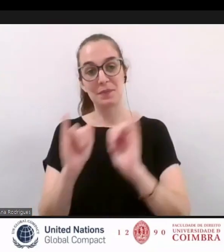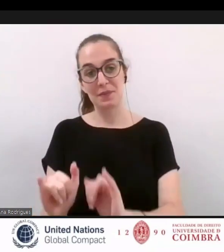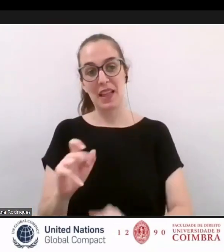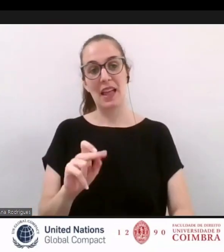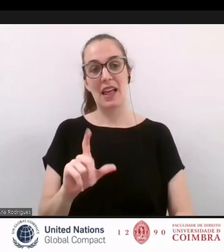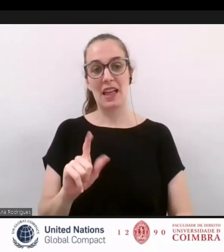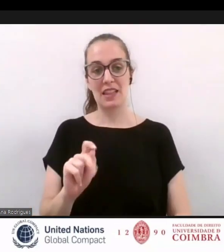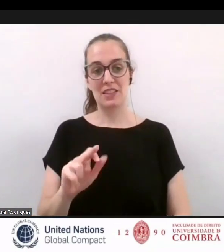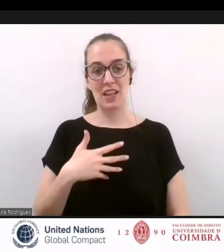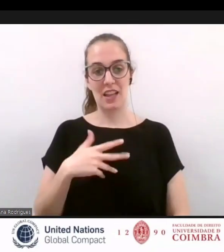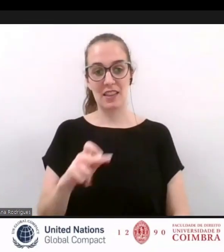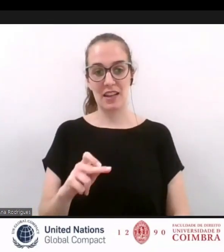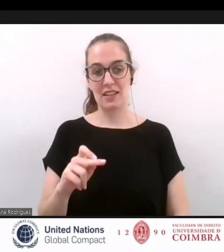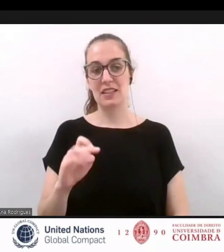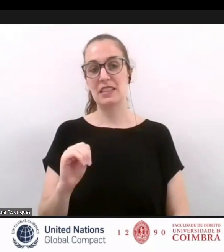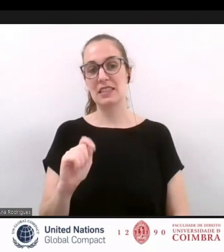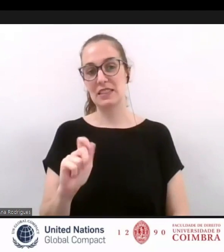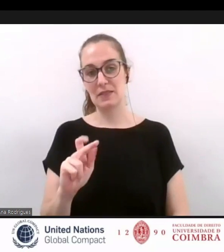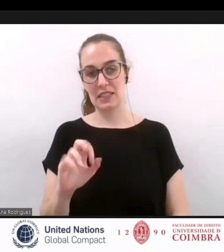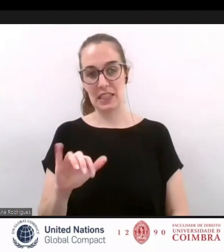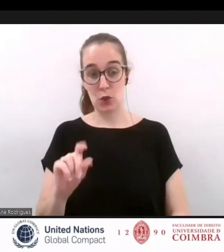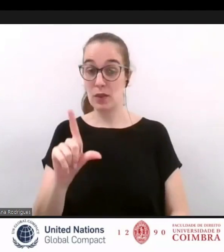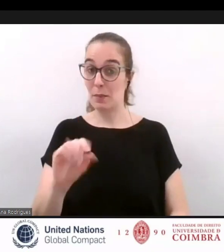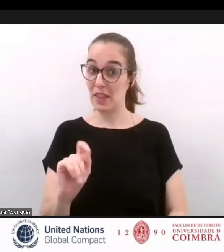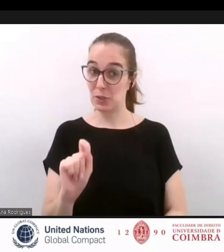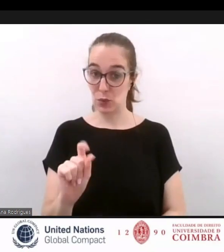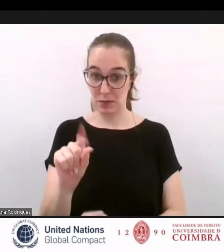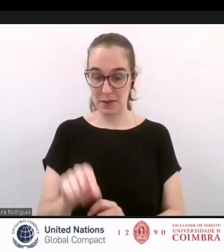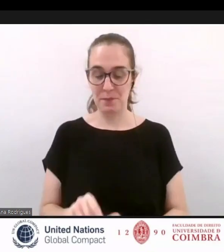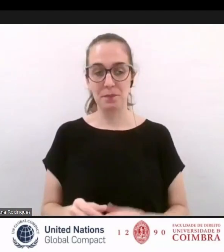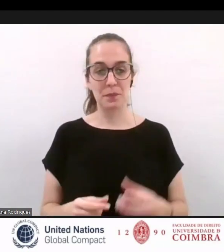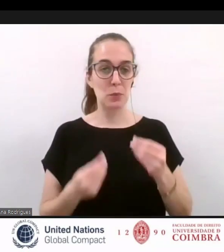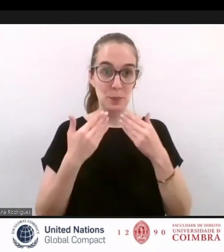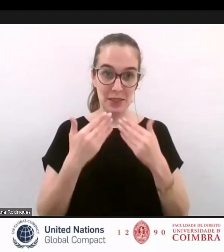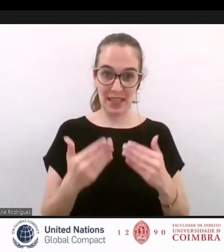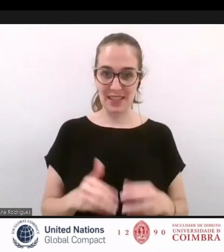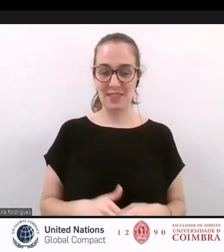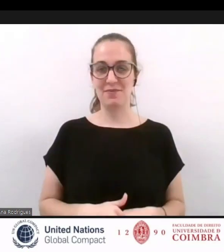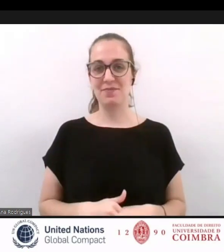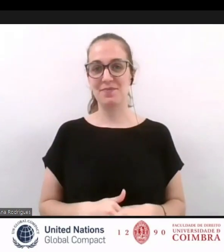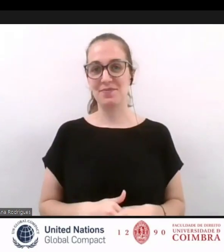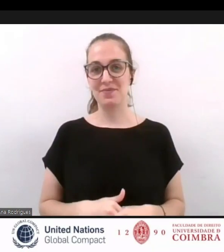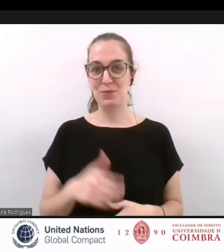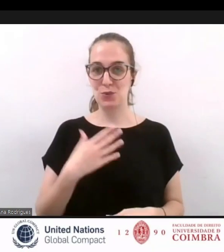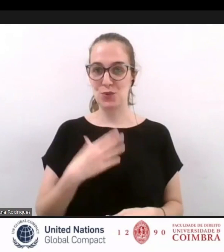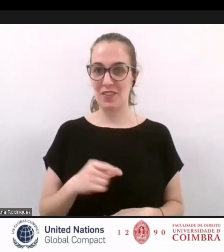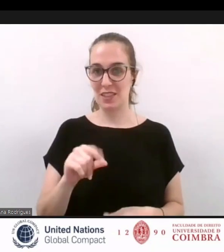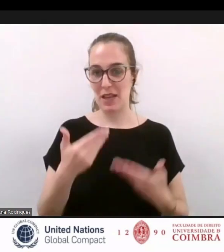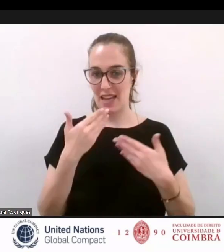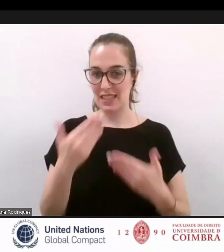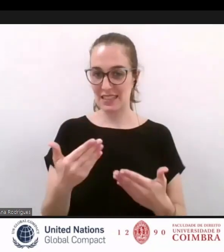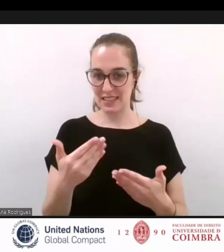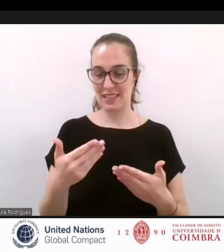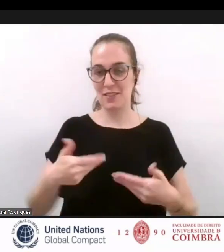a Alexandra Severino, também para a sua intervenção de 10 minutos. Muito obrigada. Não posso deixar de começar por agradecer